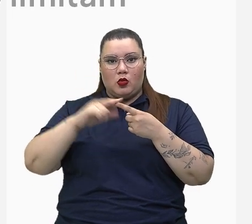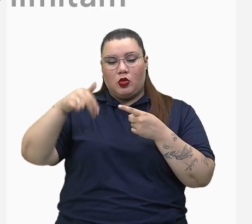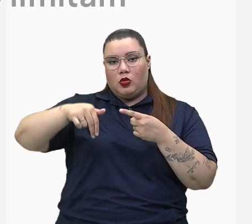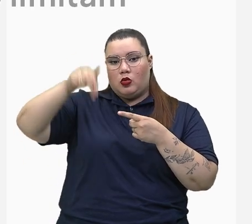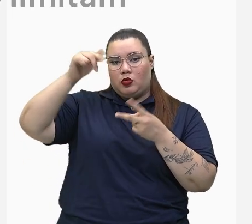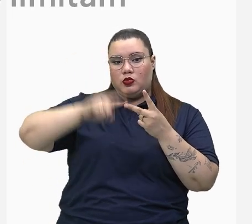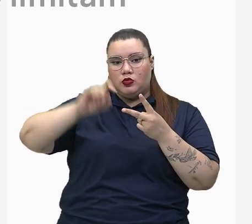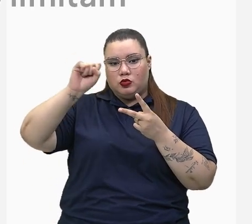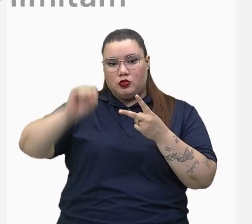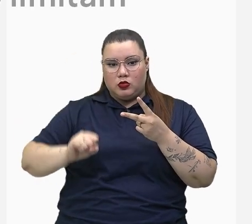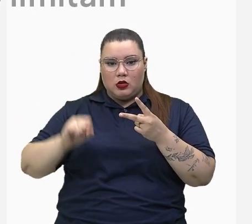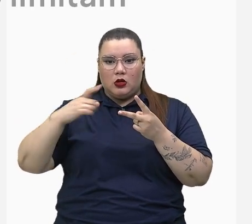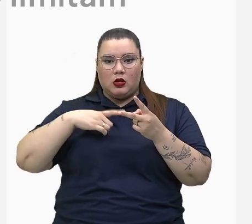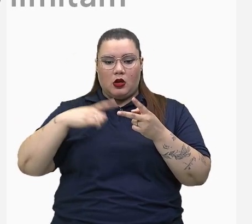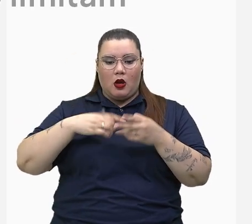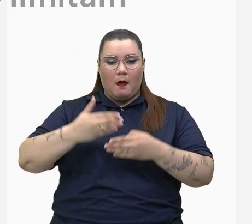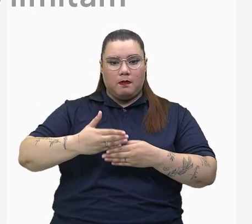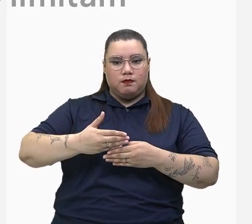as bordas